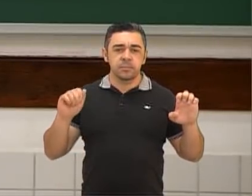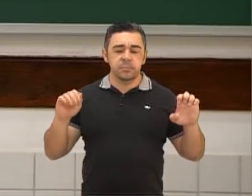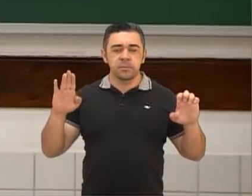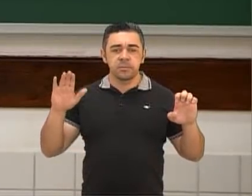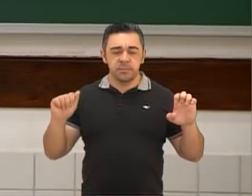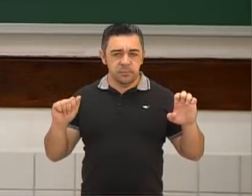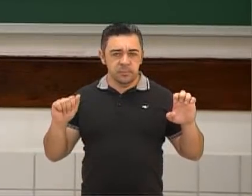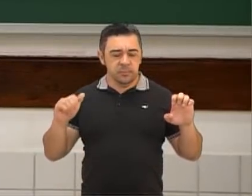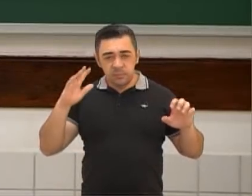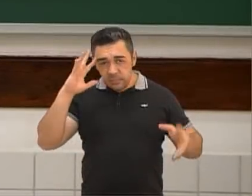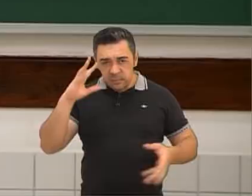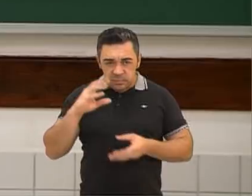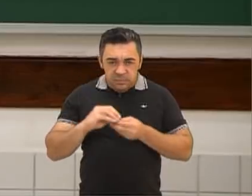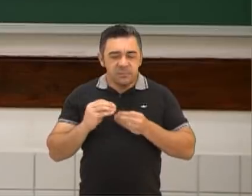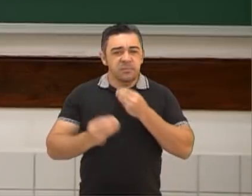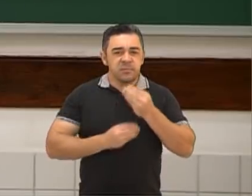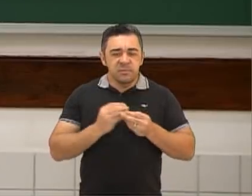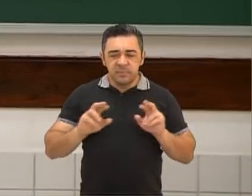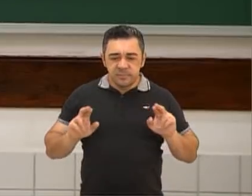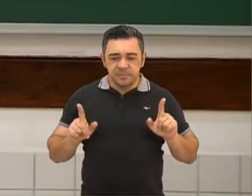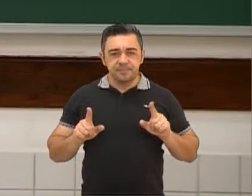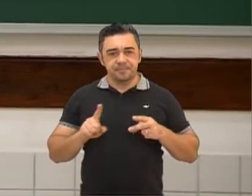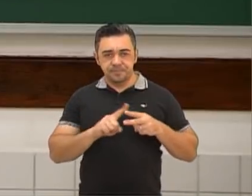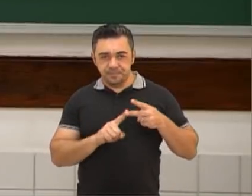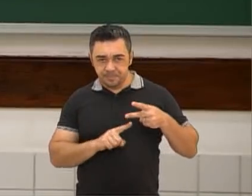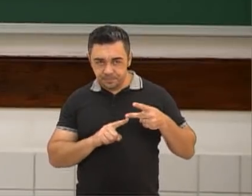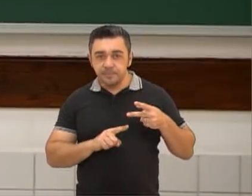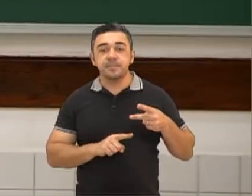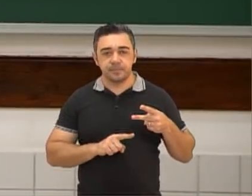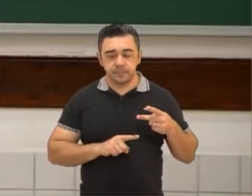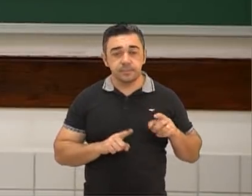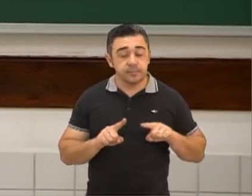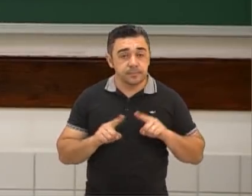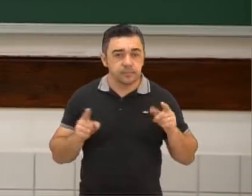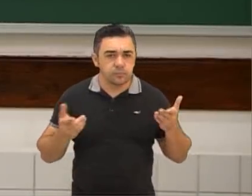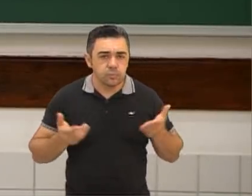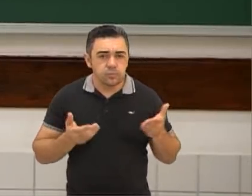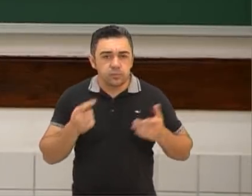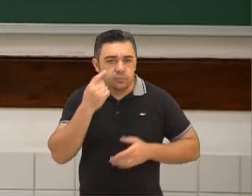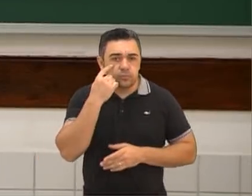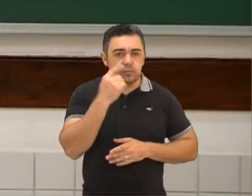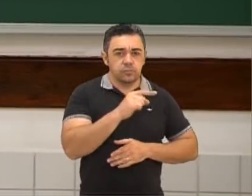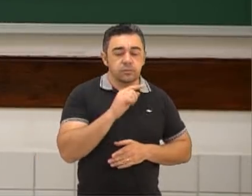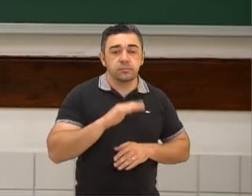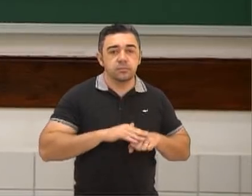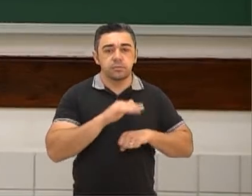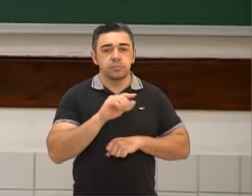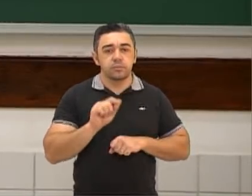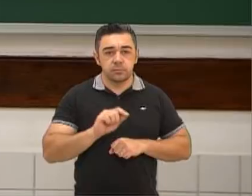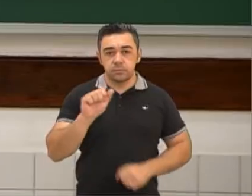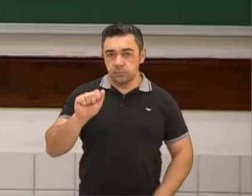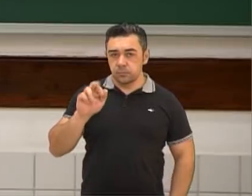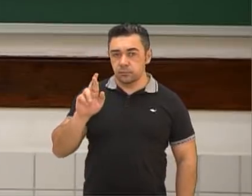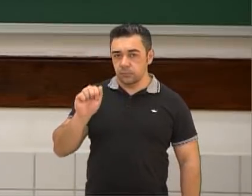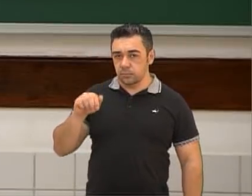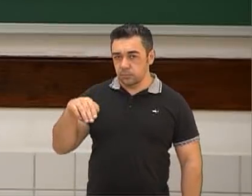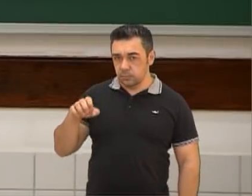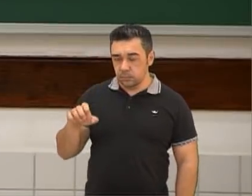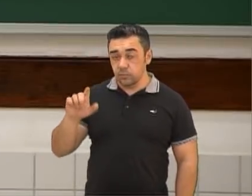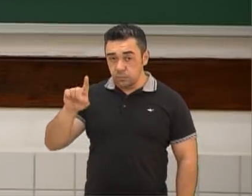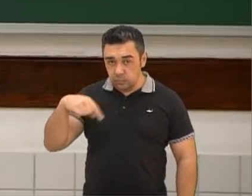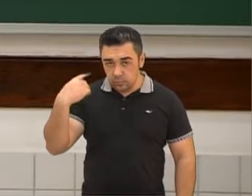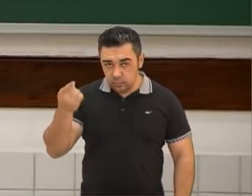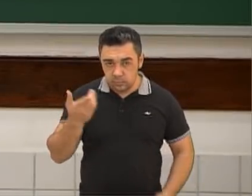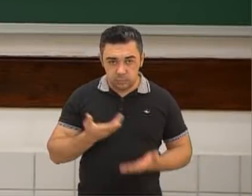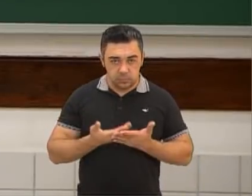a gente vai entender hoje um pouquinho mais sobre essa diferença, mas hoje a gente vai tratar mais do arame. Na